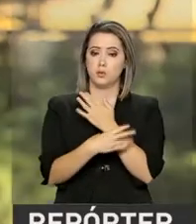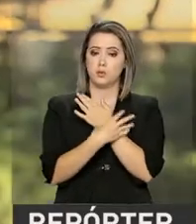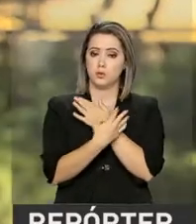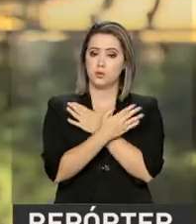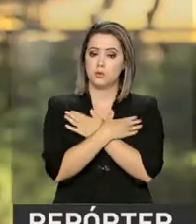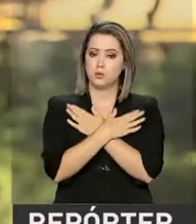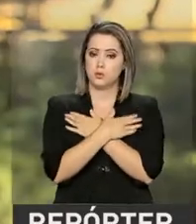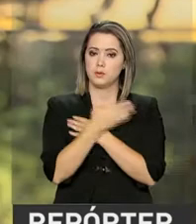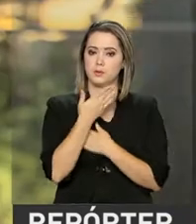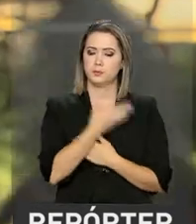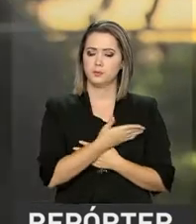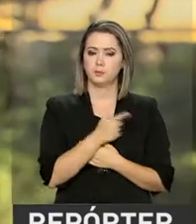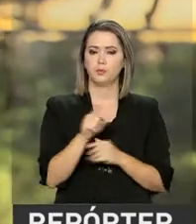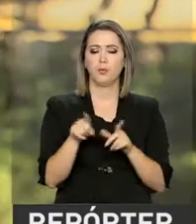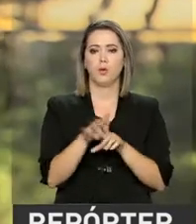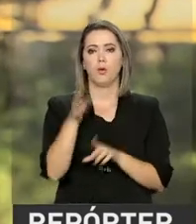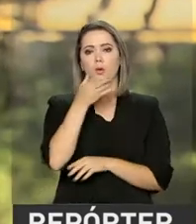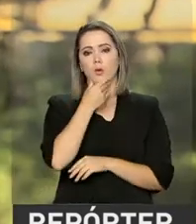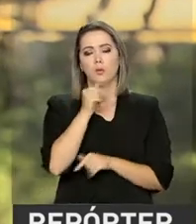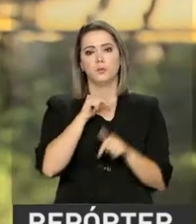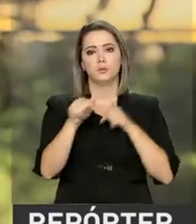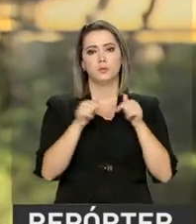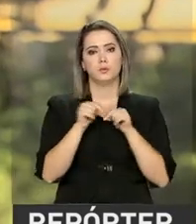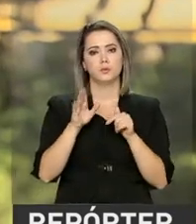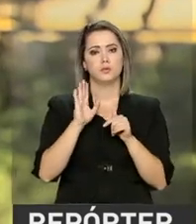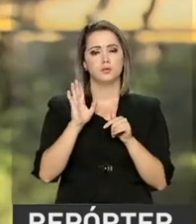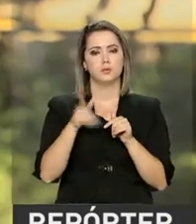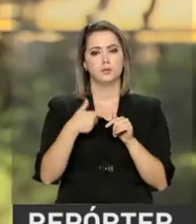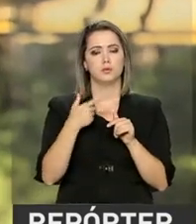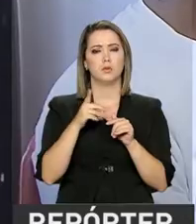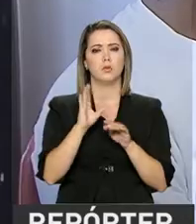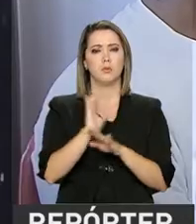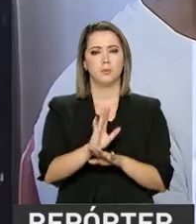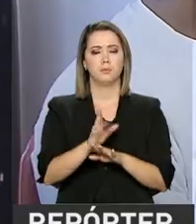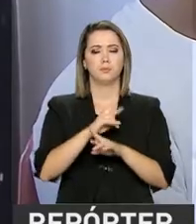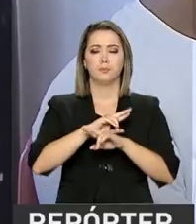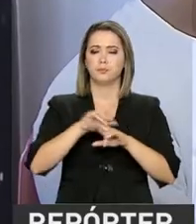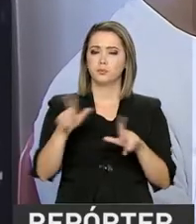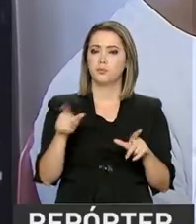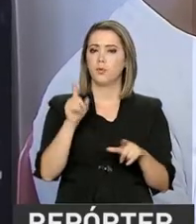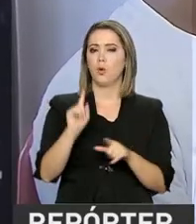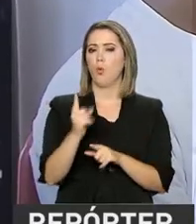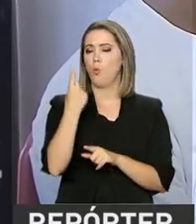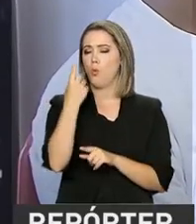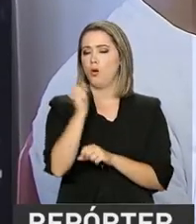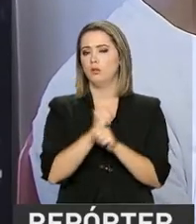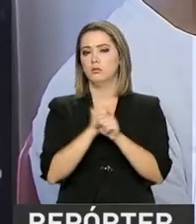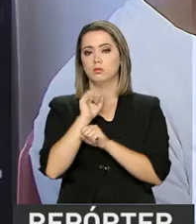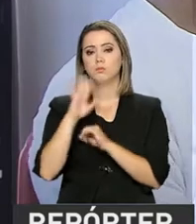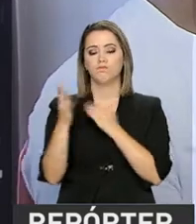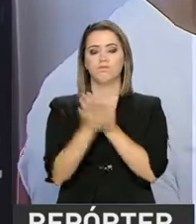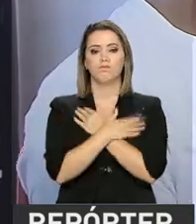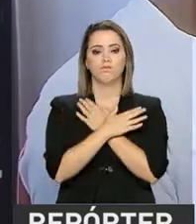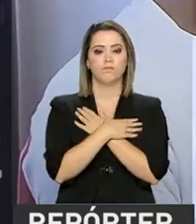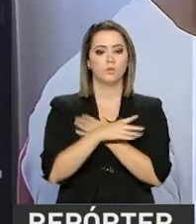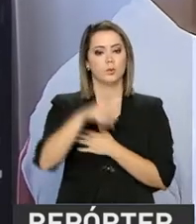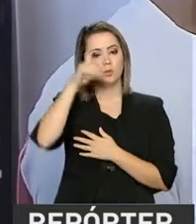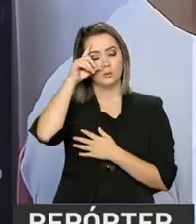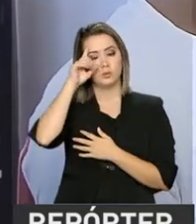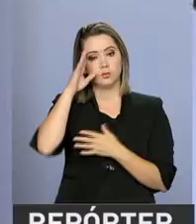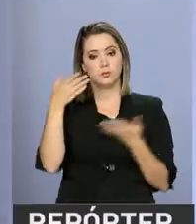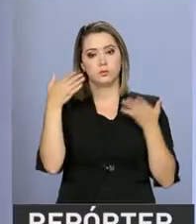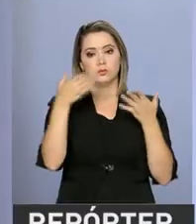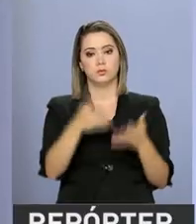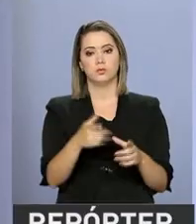marcos é auxiliar de serviços gerais está desempregado há mais de um ano quase todos os dias ele vai essa agência do trabalhador em